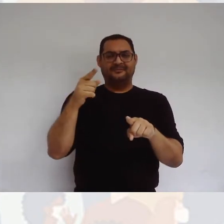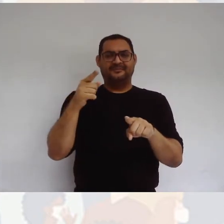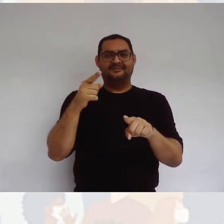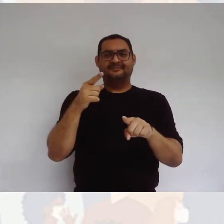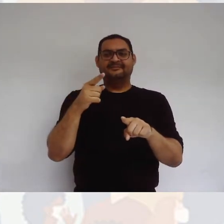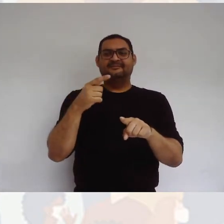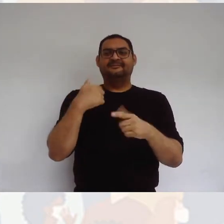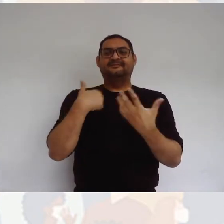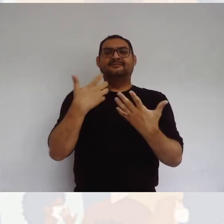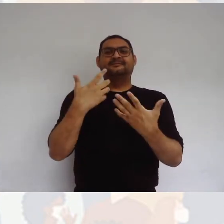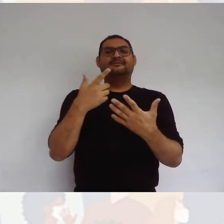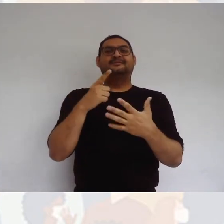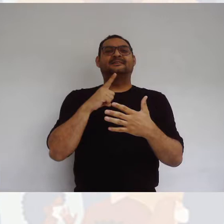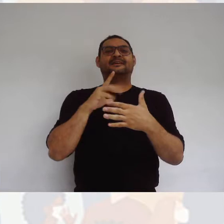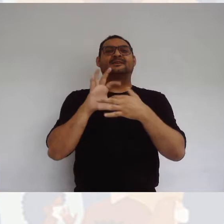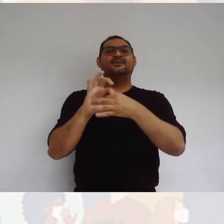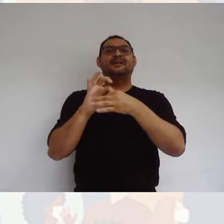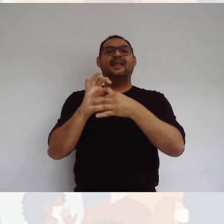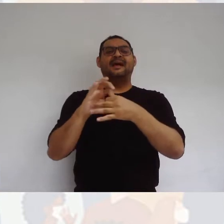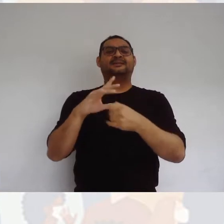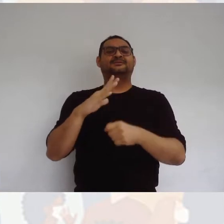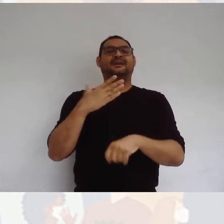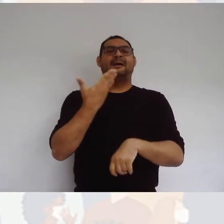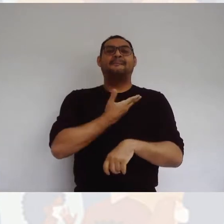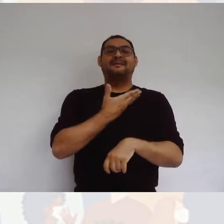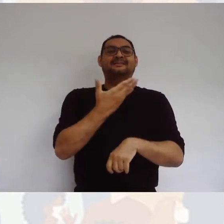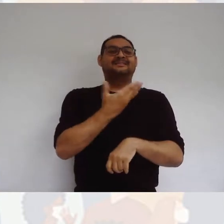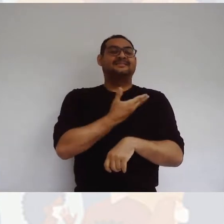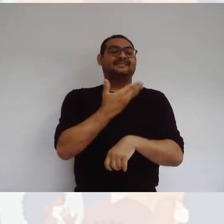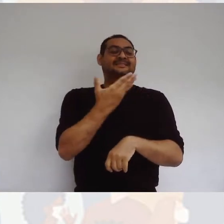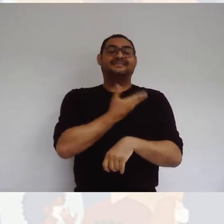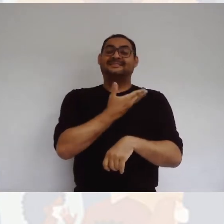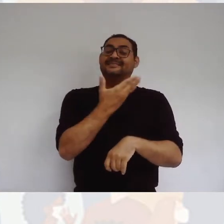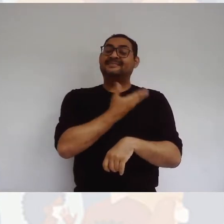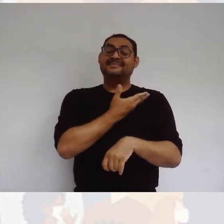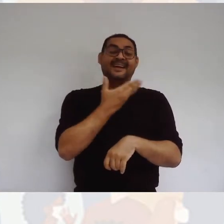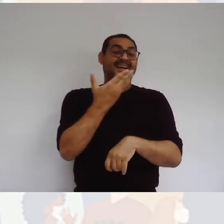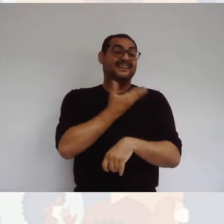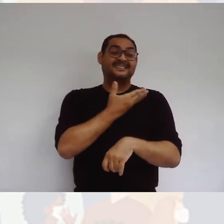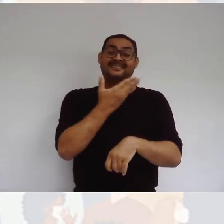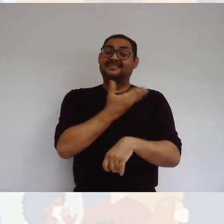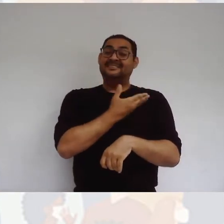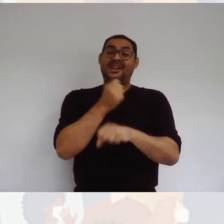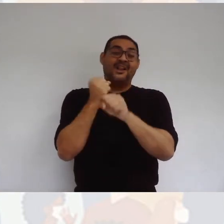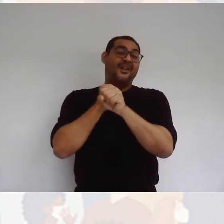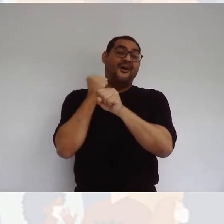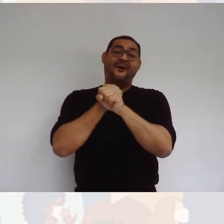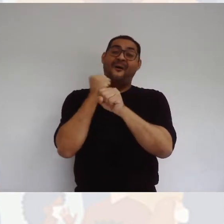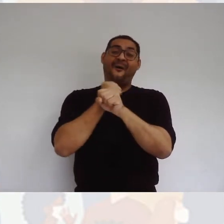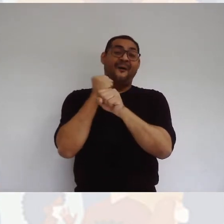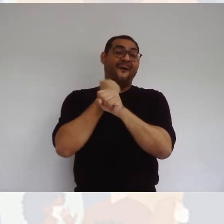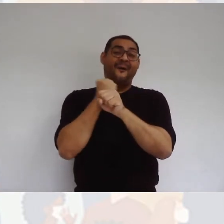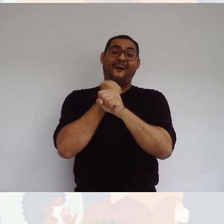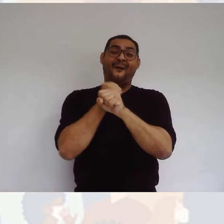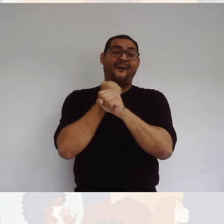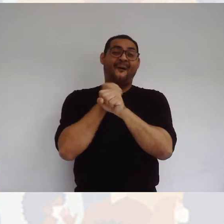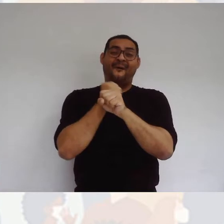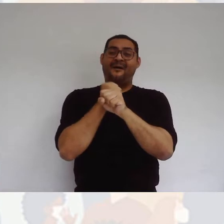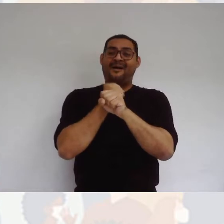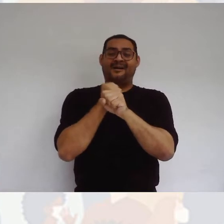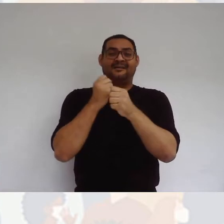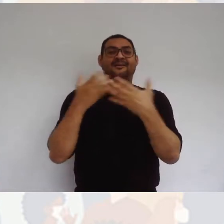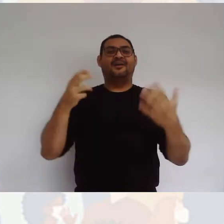queria dizer que eu tenho laços de amizades muito grandes, muito de longa época,